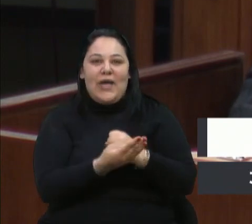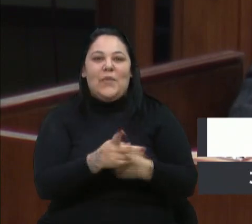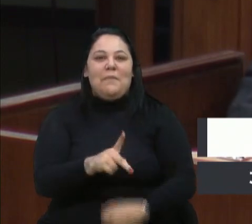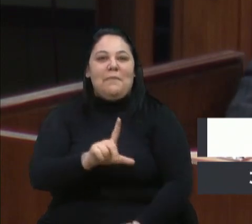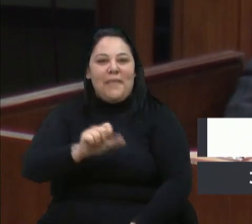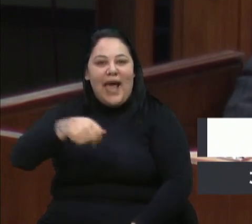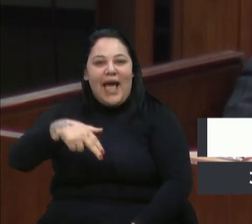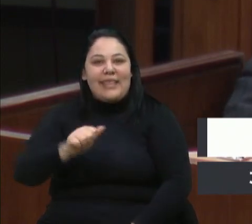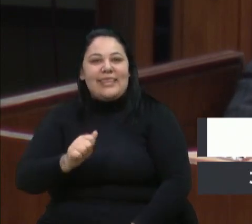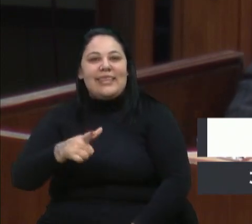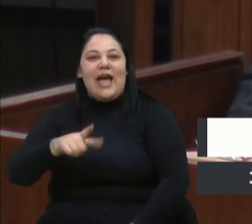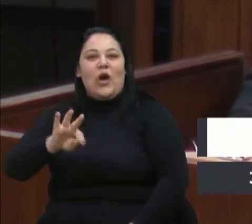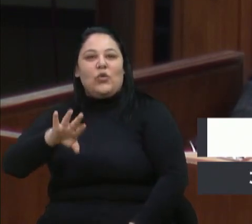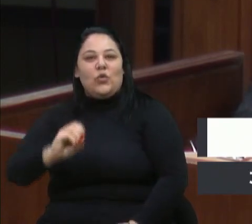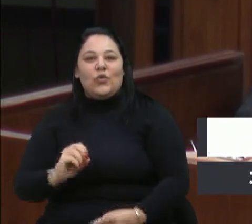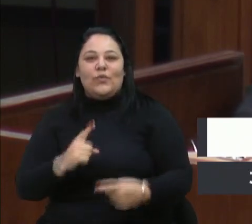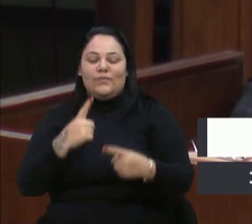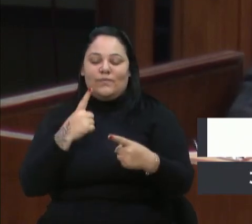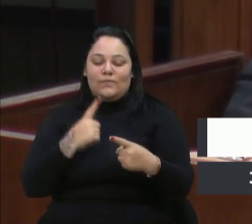Quantas vidas se perderam,